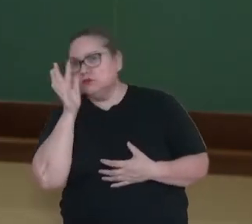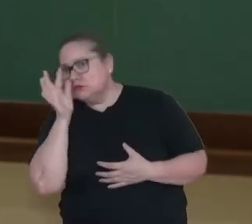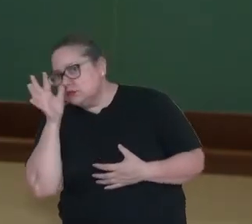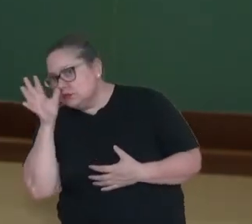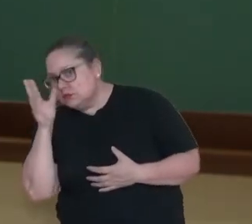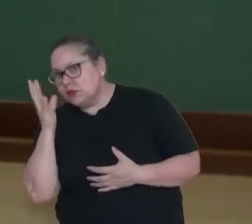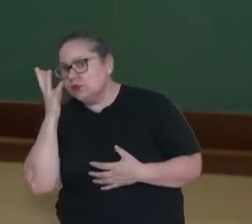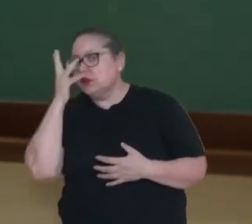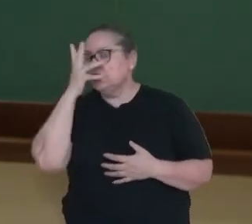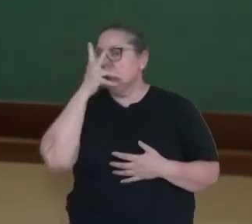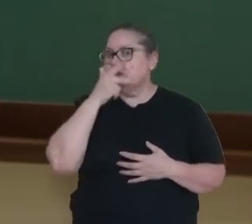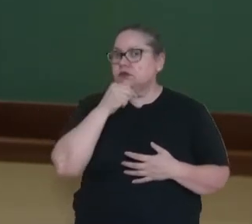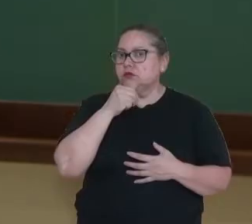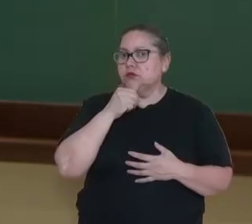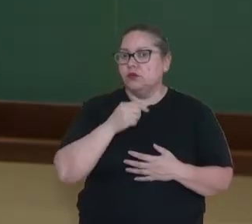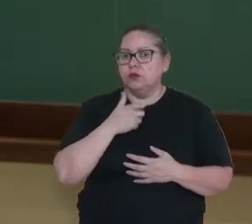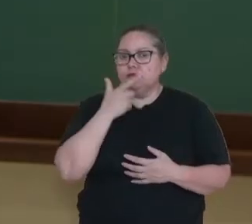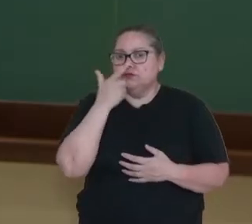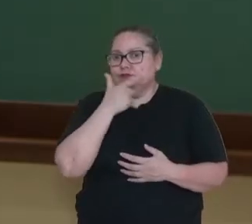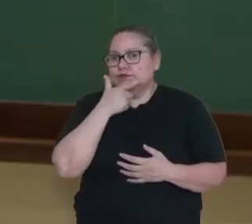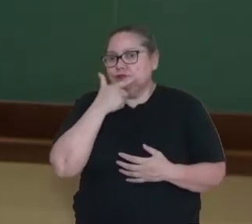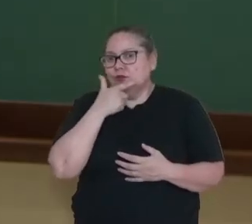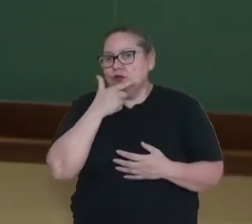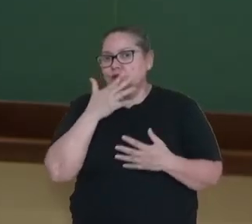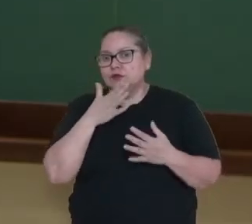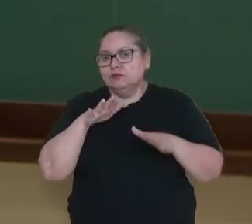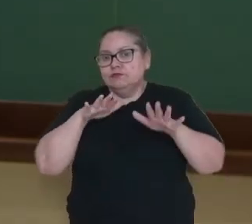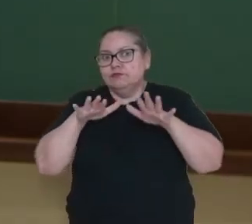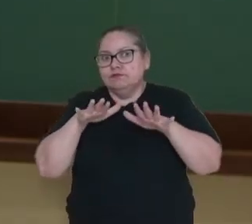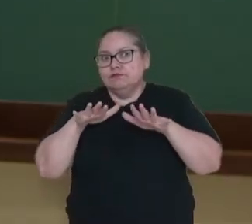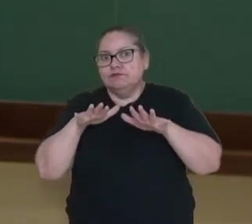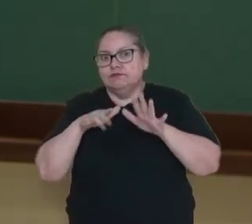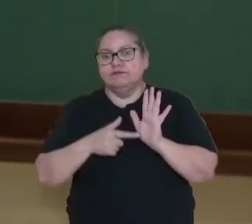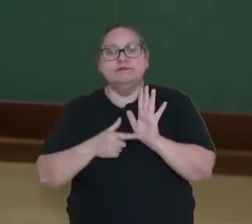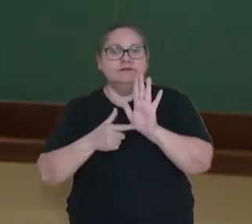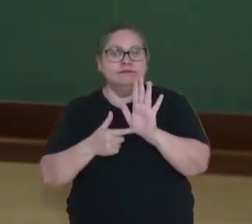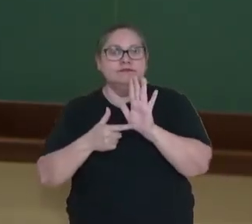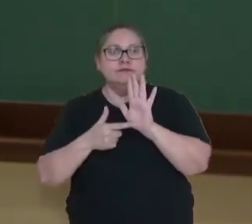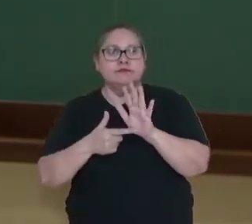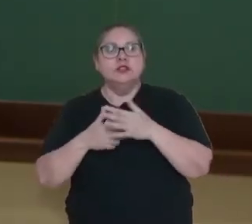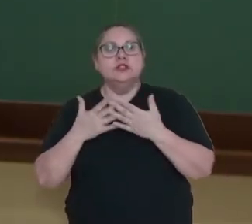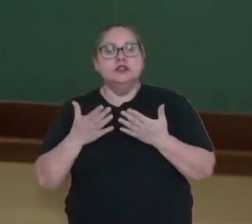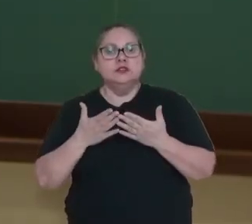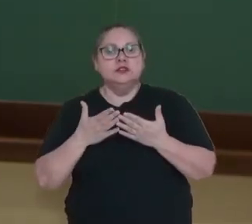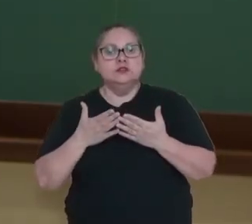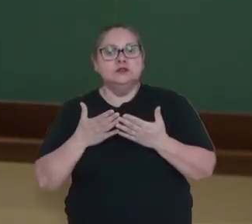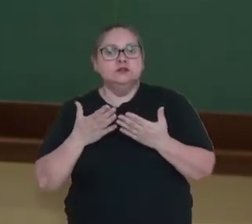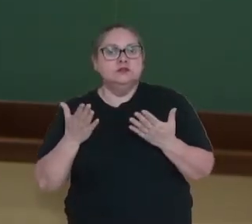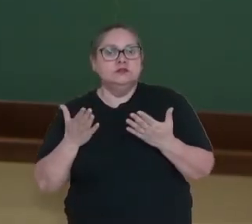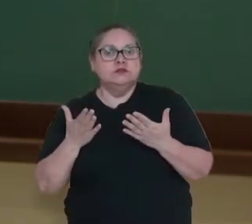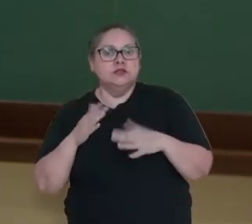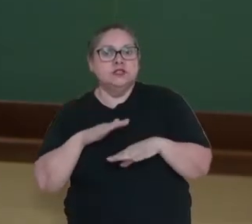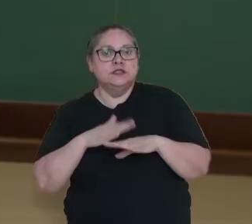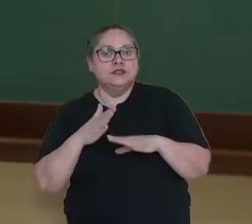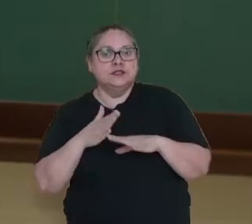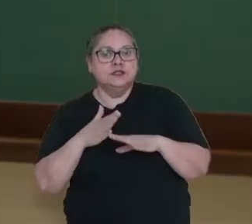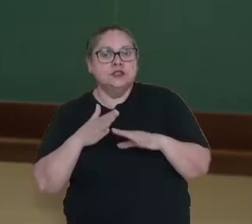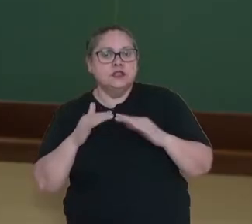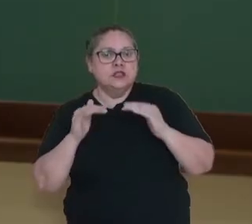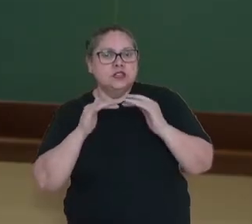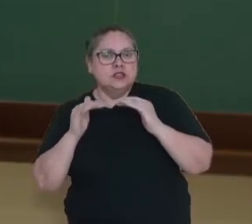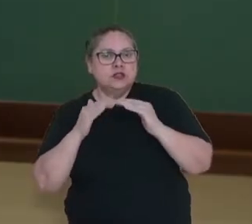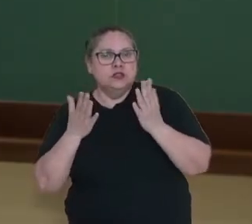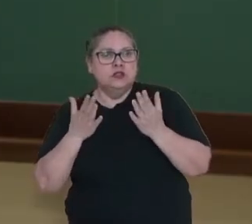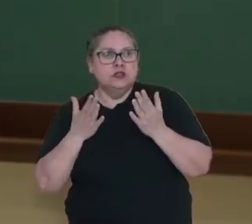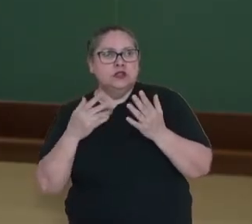a beleza ou o humor. Então, esses movimentos expressivos são aqueles que estão mais